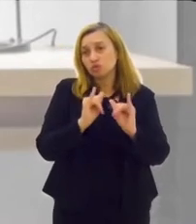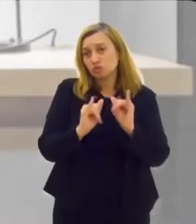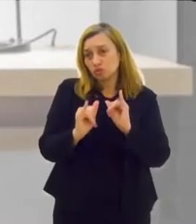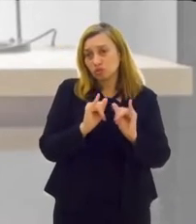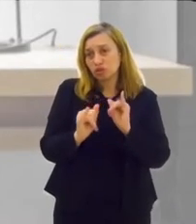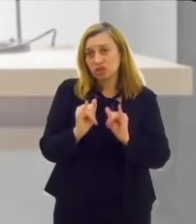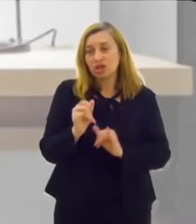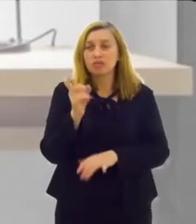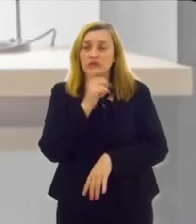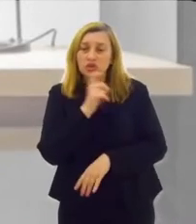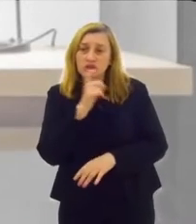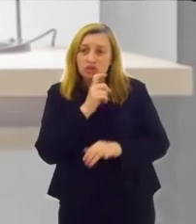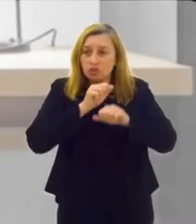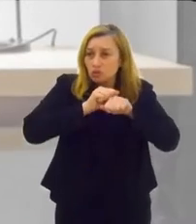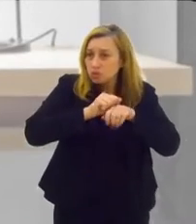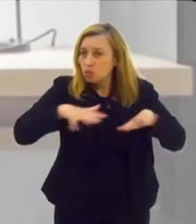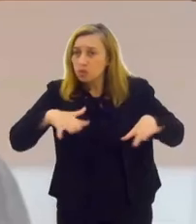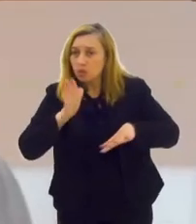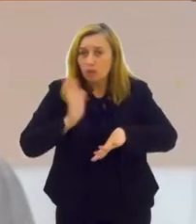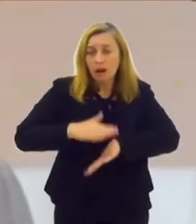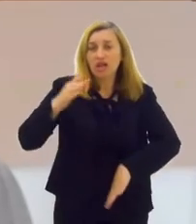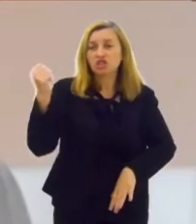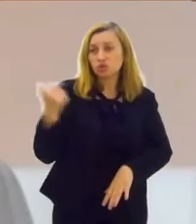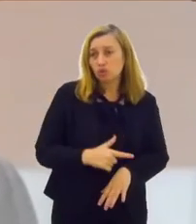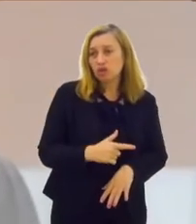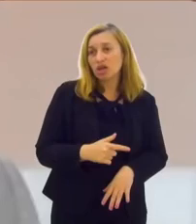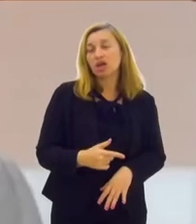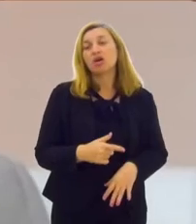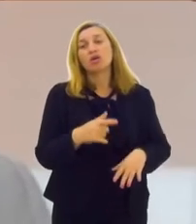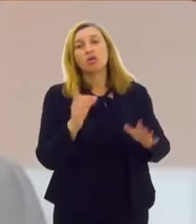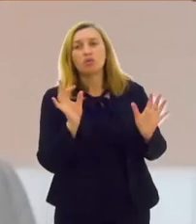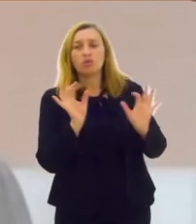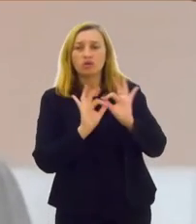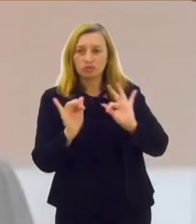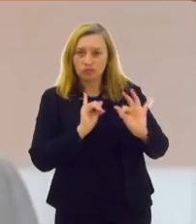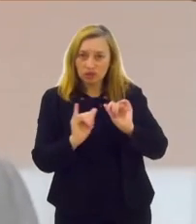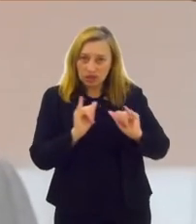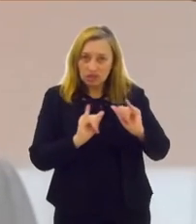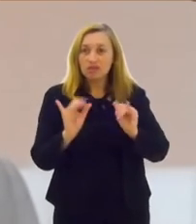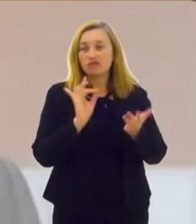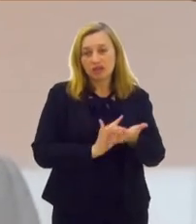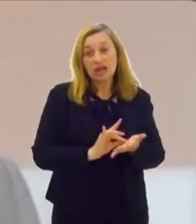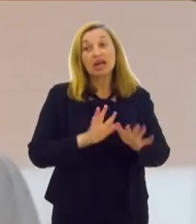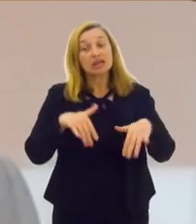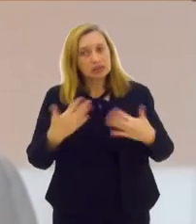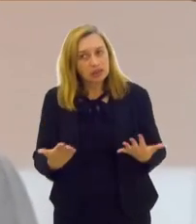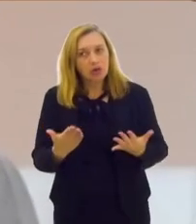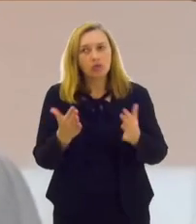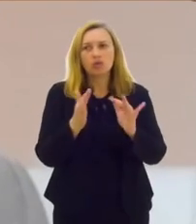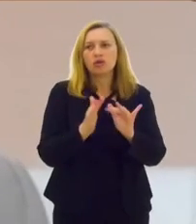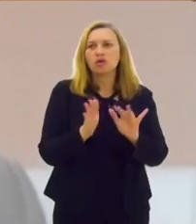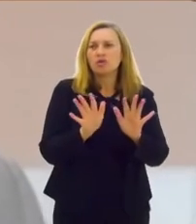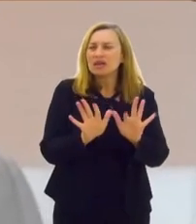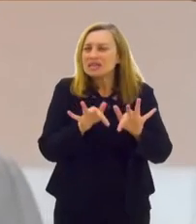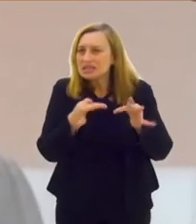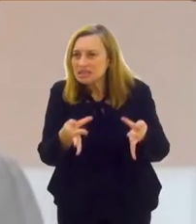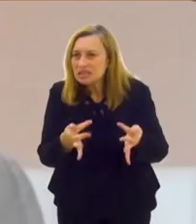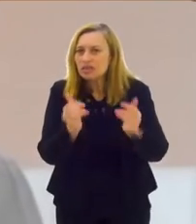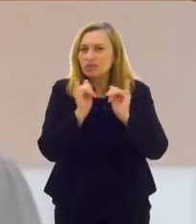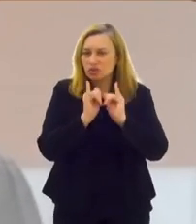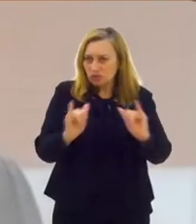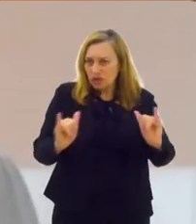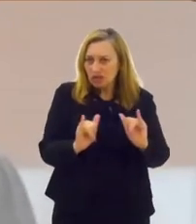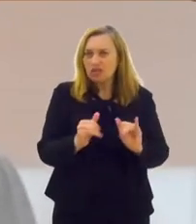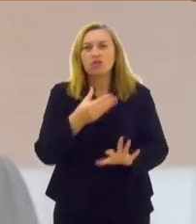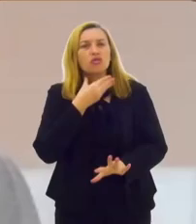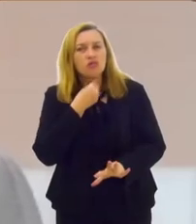é mentirosa, ela tem um alcance muito maior do que uma notícia que é verídica. Então, a mera divulgação de uma